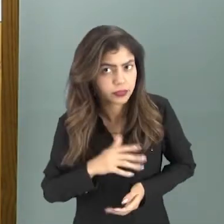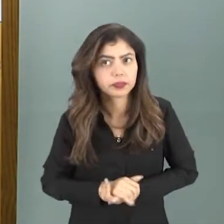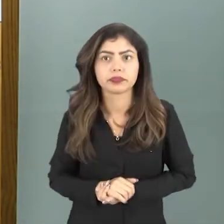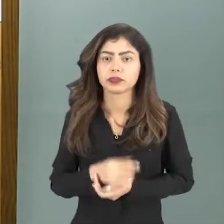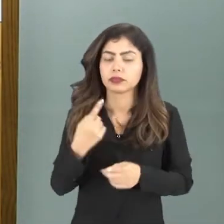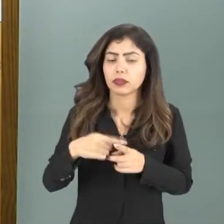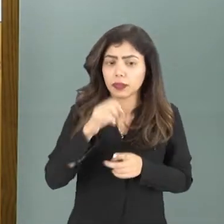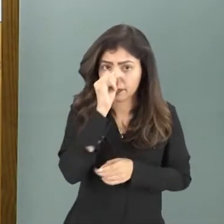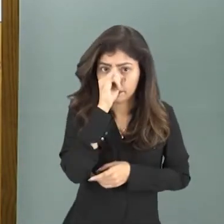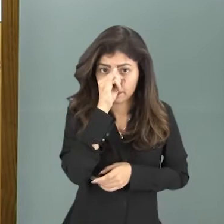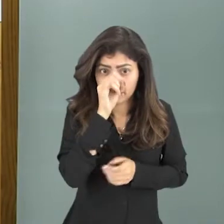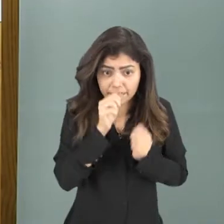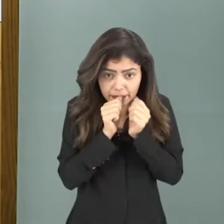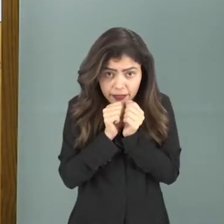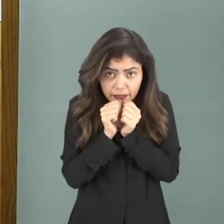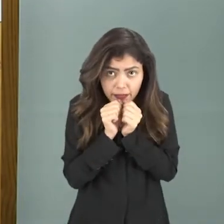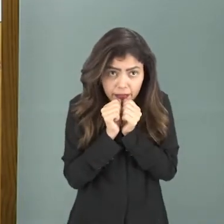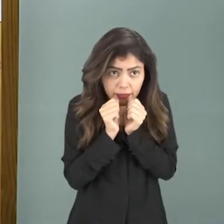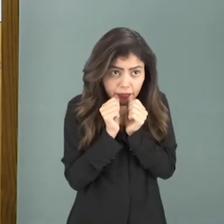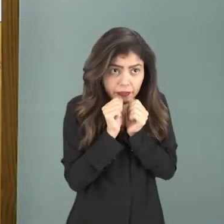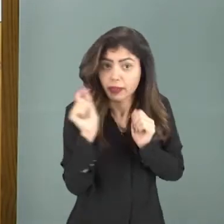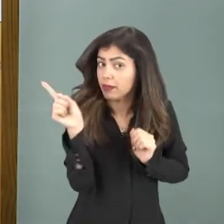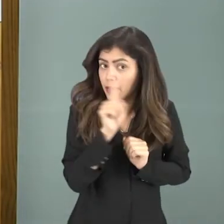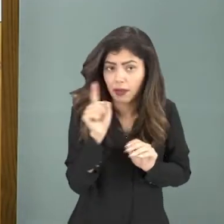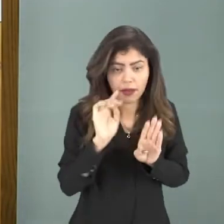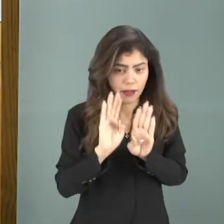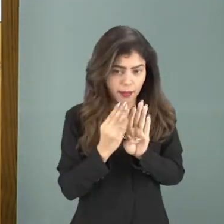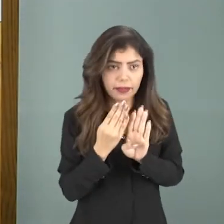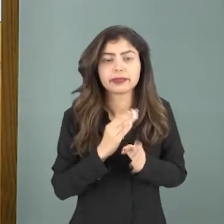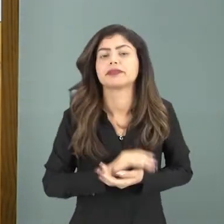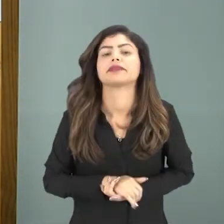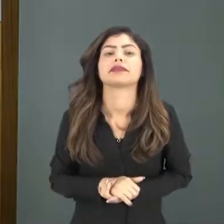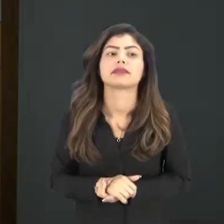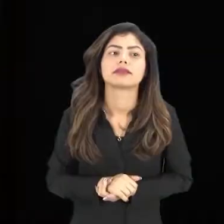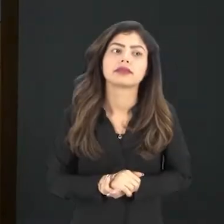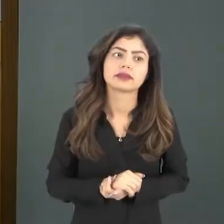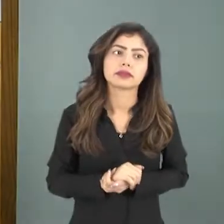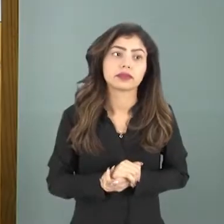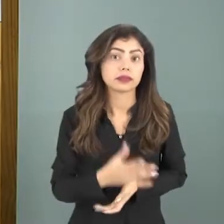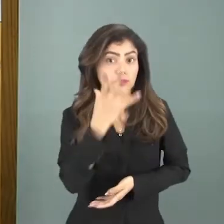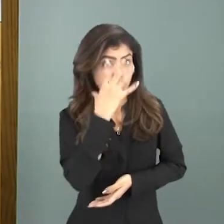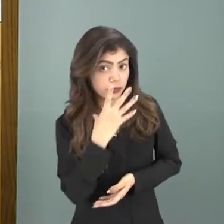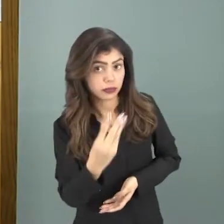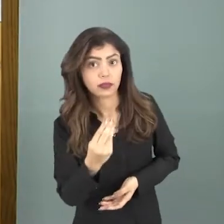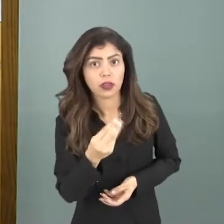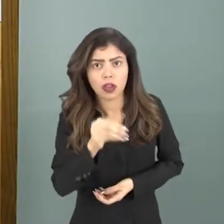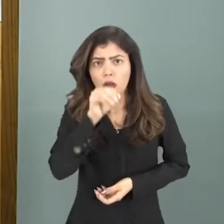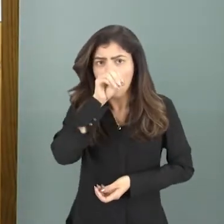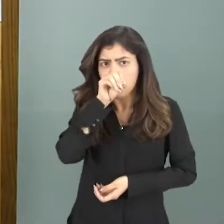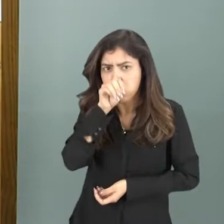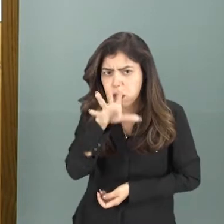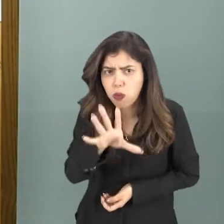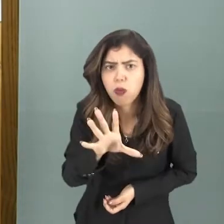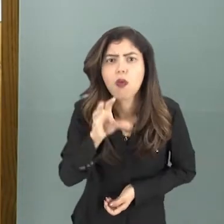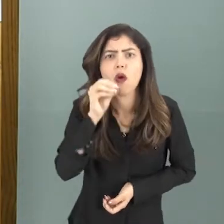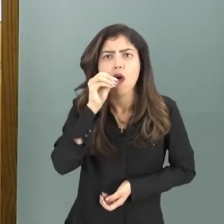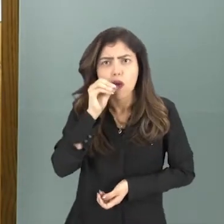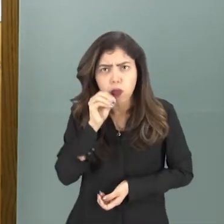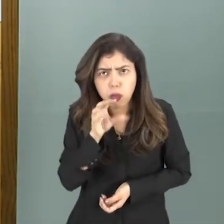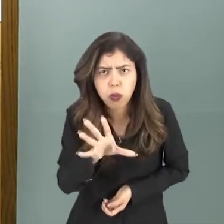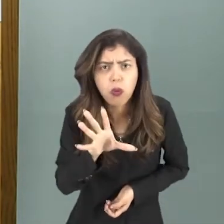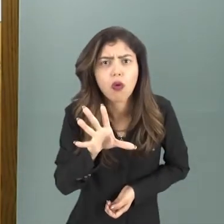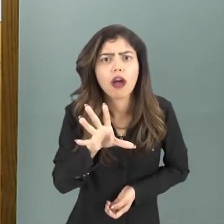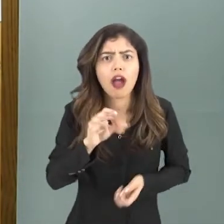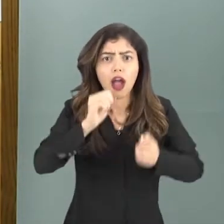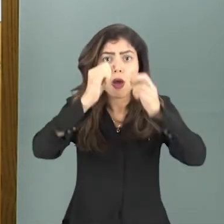chão. O porquinho estava com muito medo, mas não abriu a porta. O lobo mau soprou mais uma